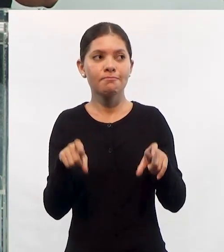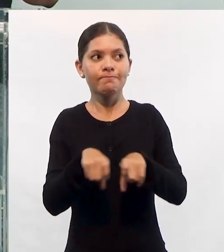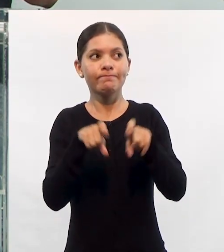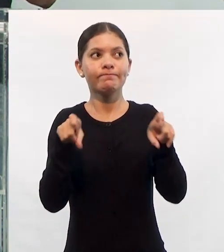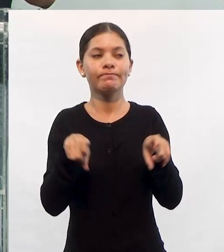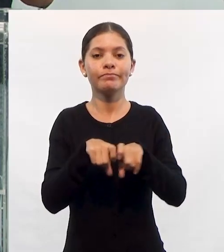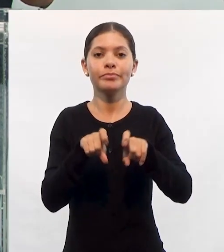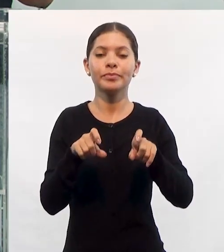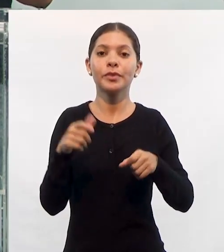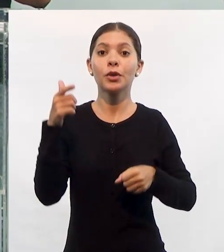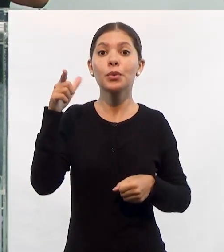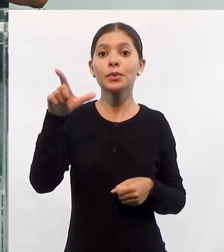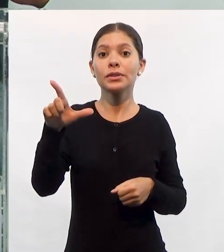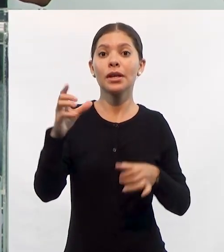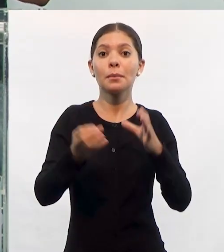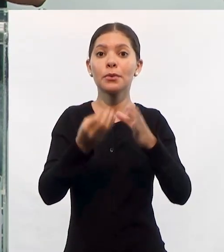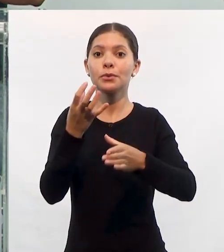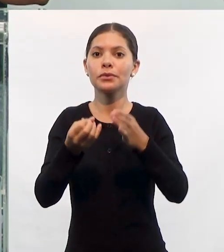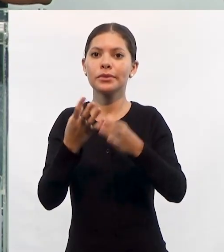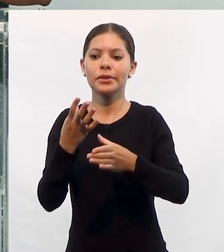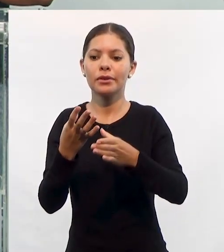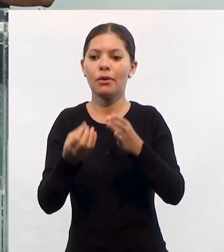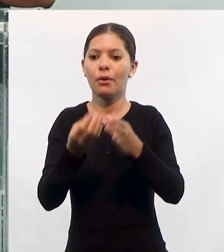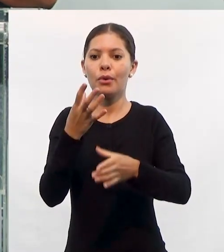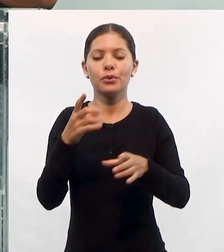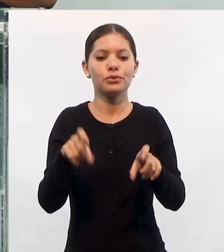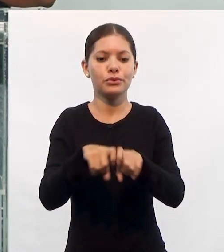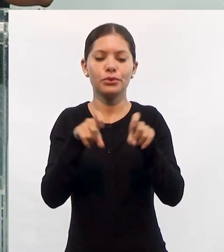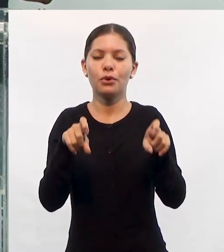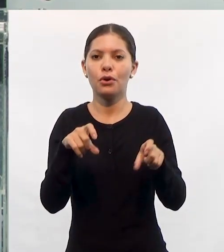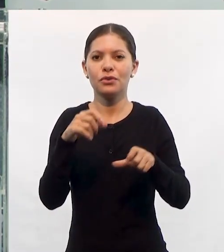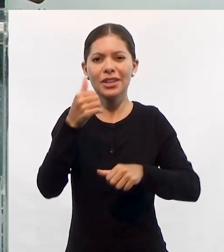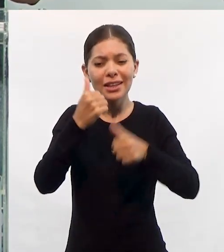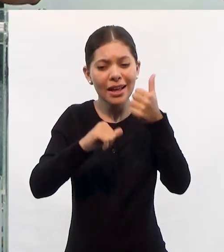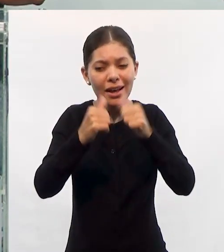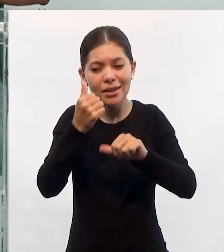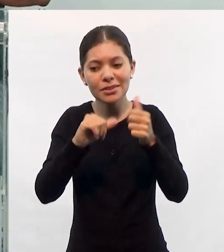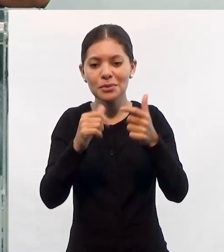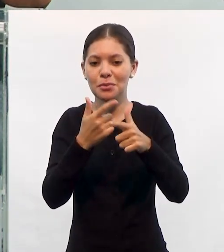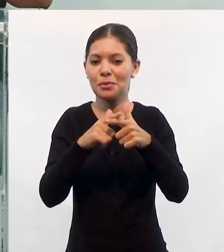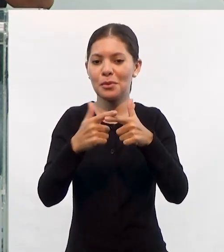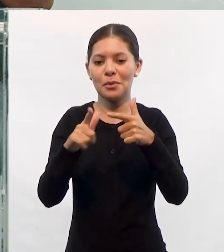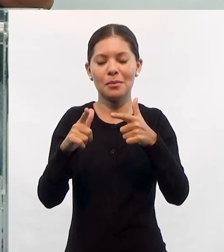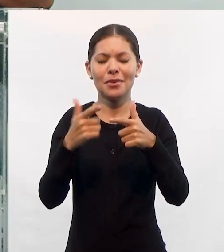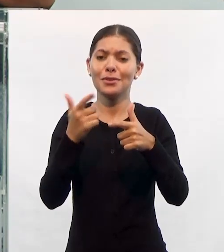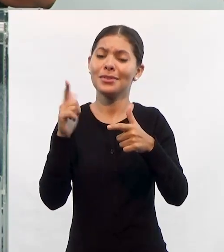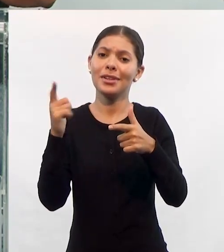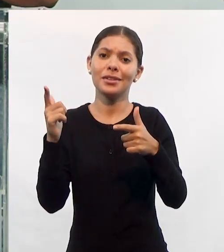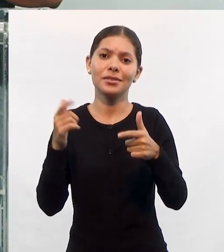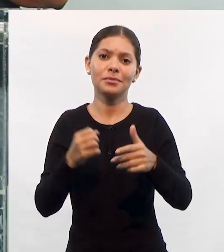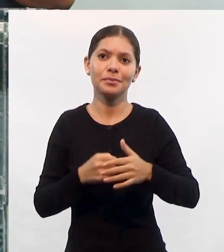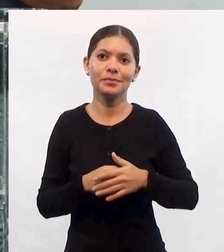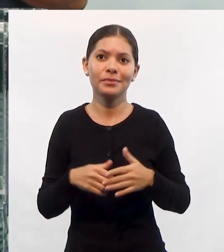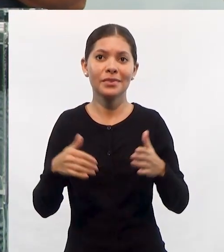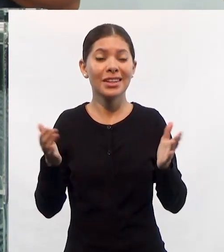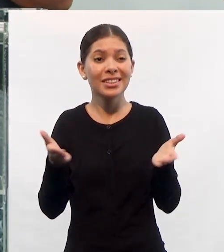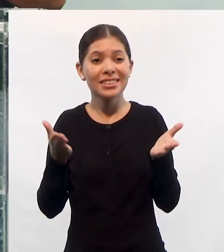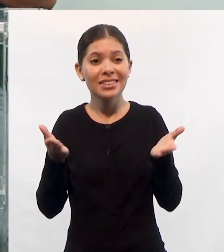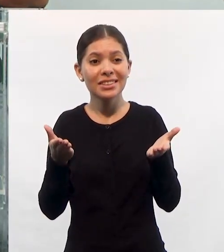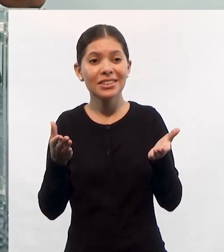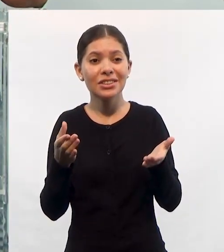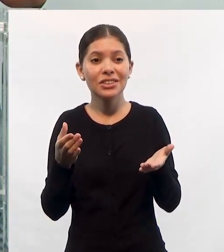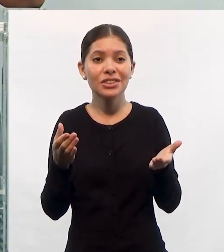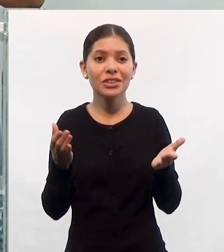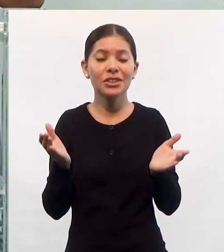softwares que conseguem produzir outros tipos de software, fazer análise do problema e tudo. Até existe algumas iniciativas, como por